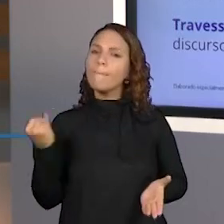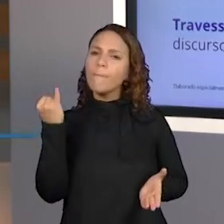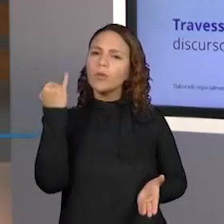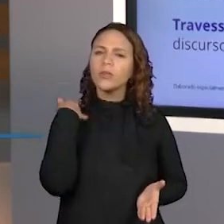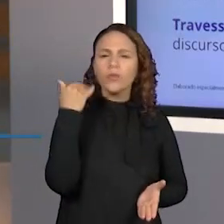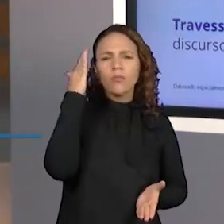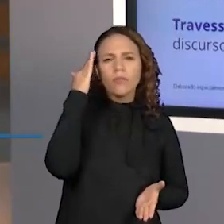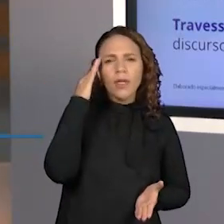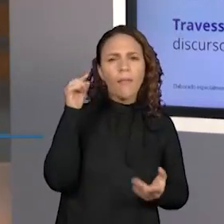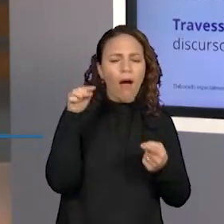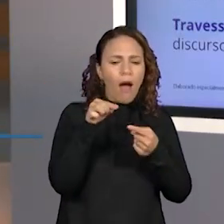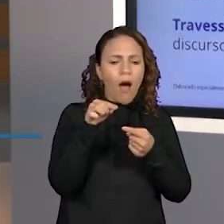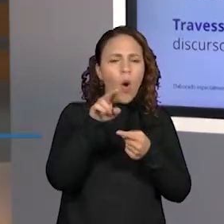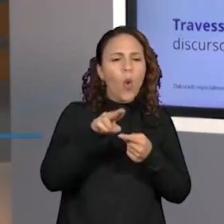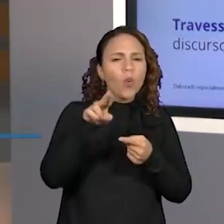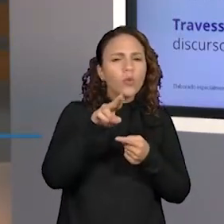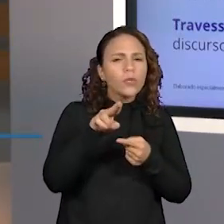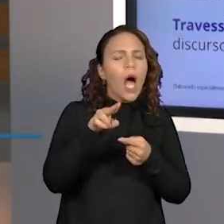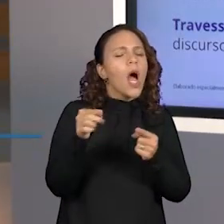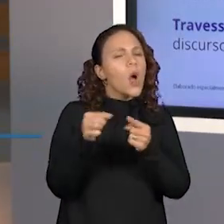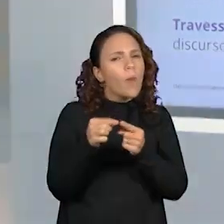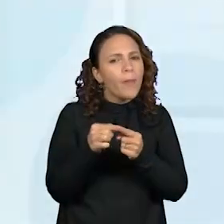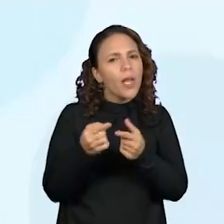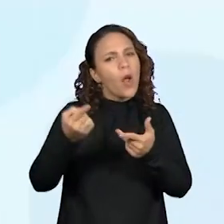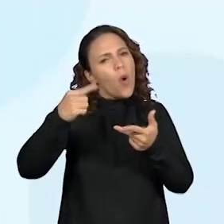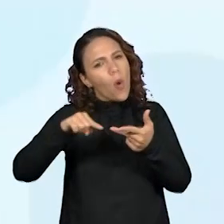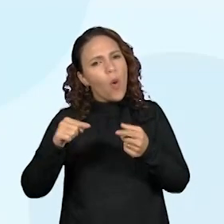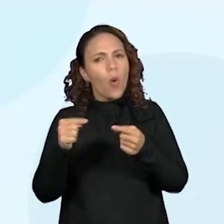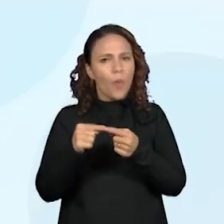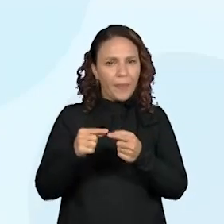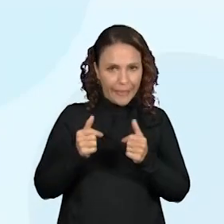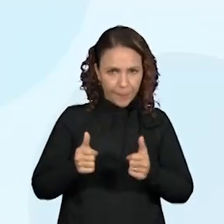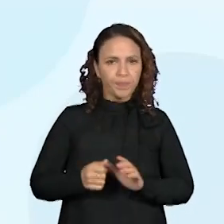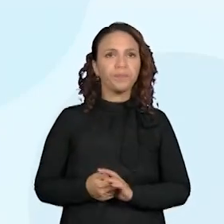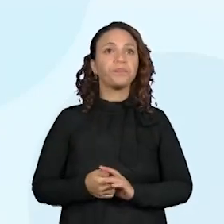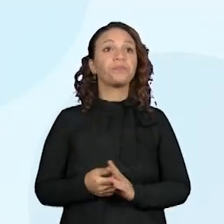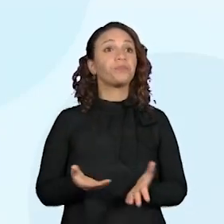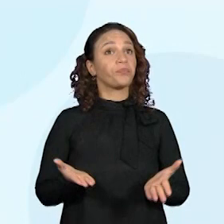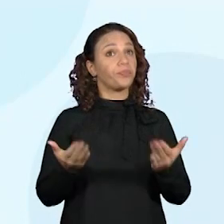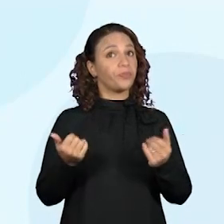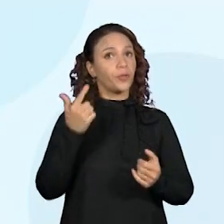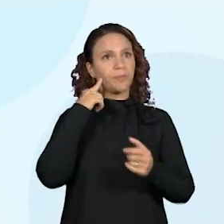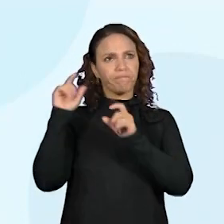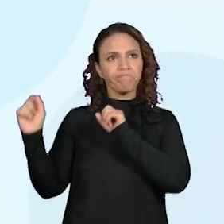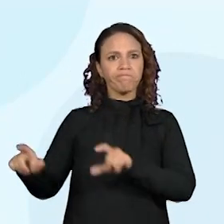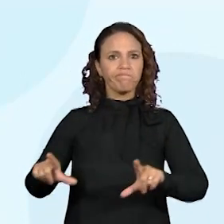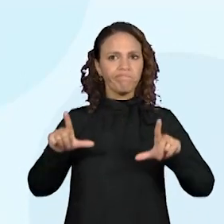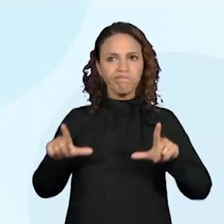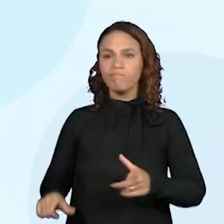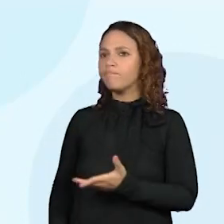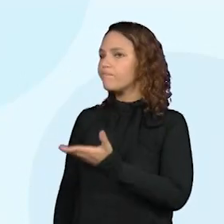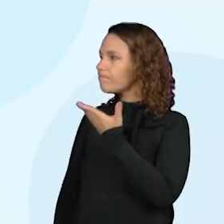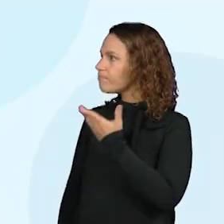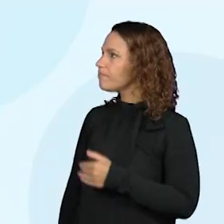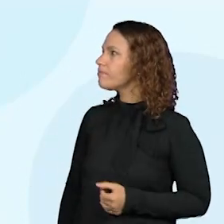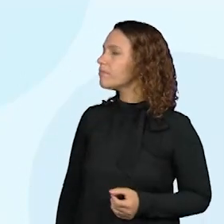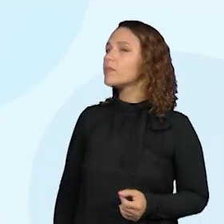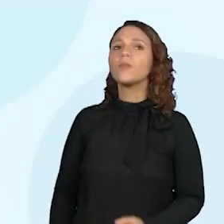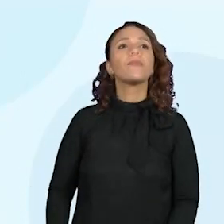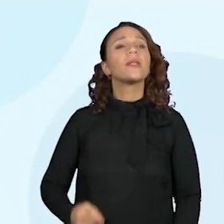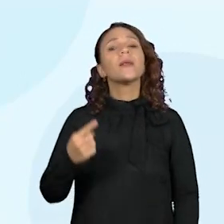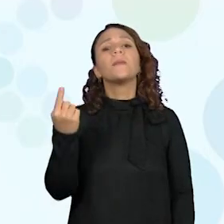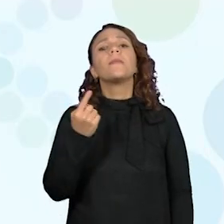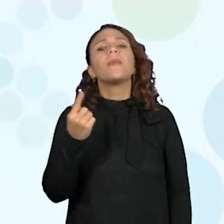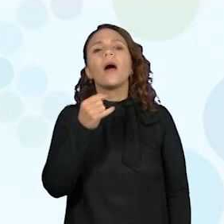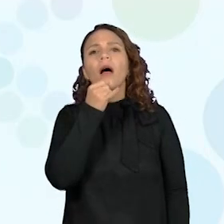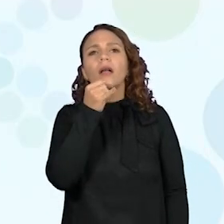pontue corretamente. Então, vamos lá para a tela. Muito bem. Nosso primeiro exemplo aqui é o ponto